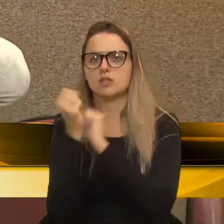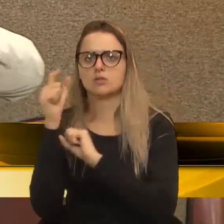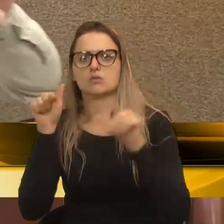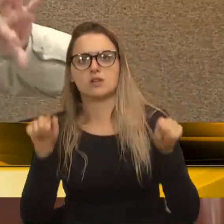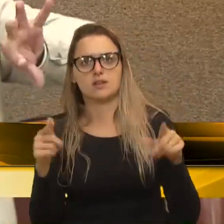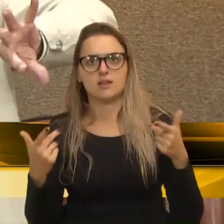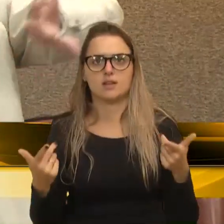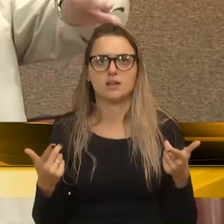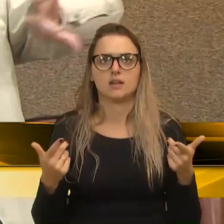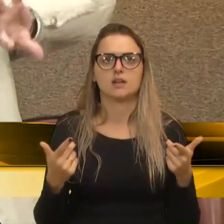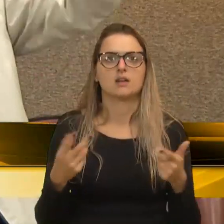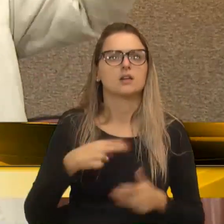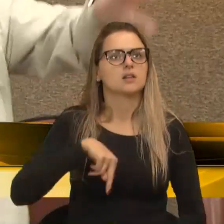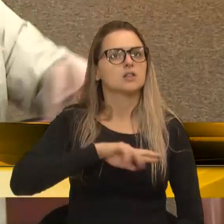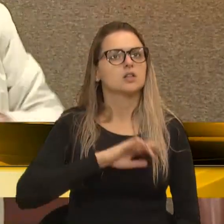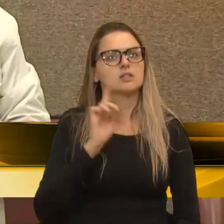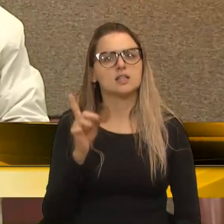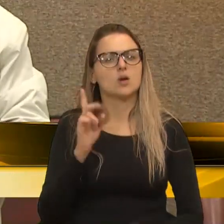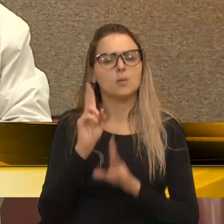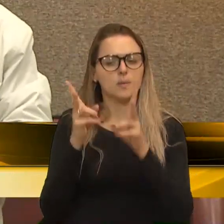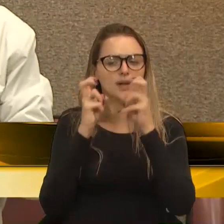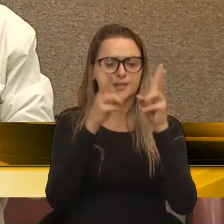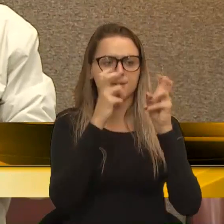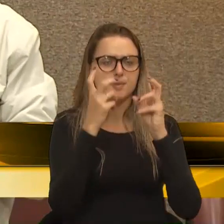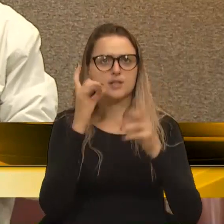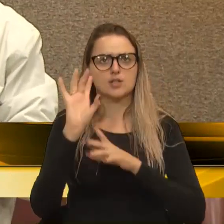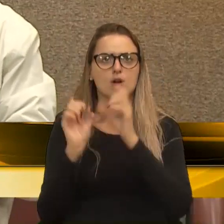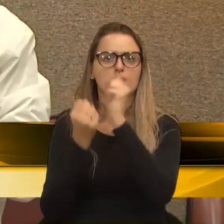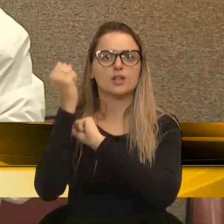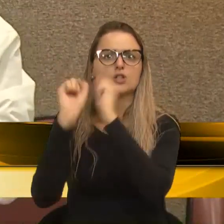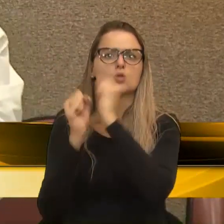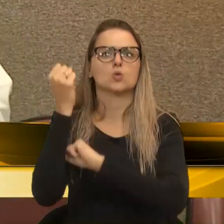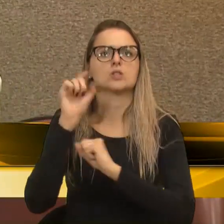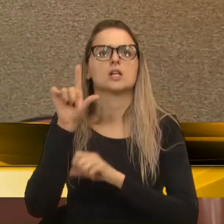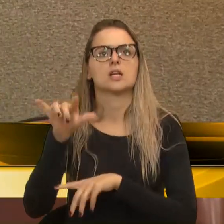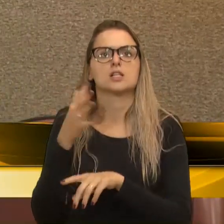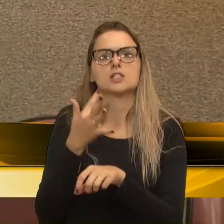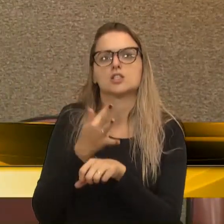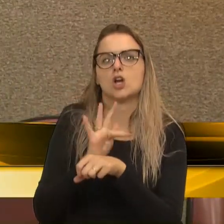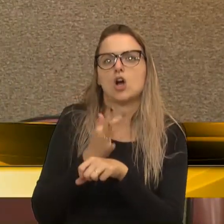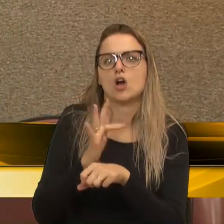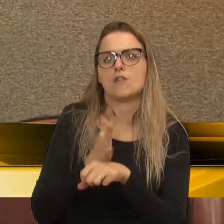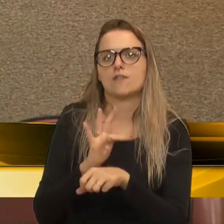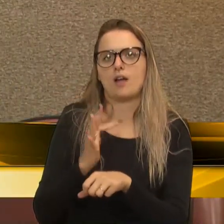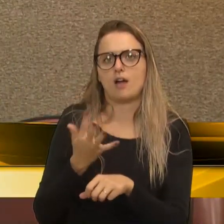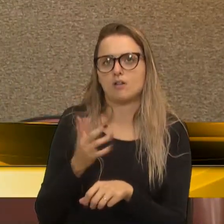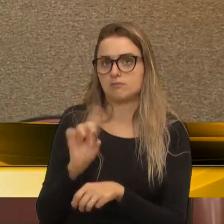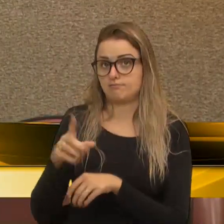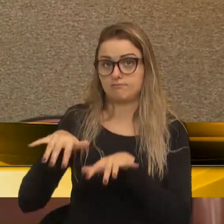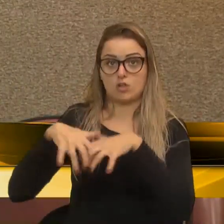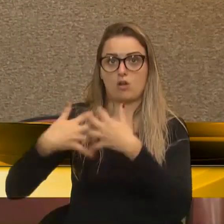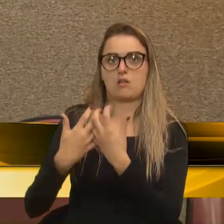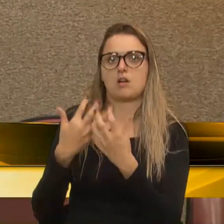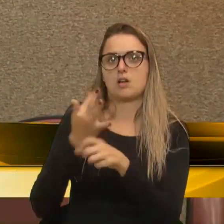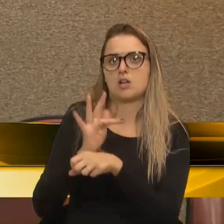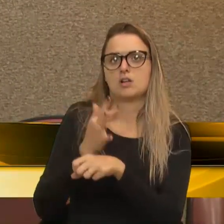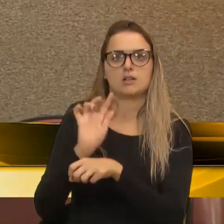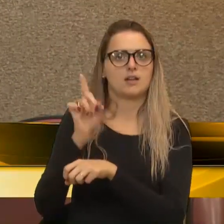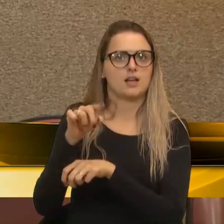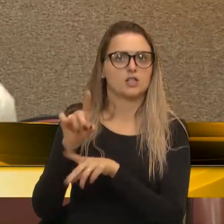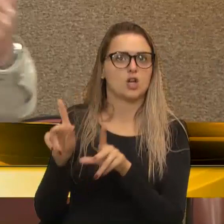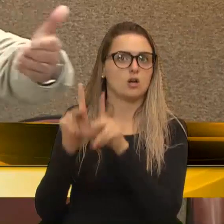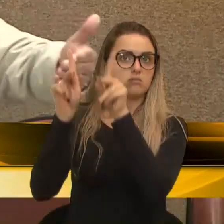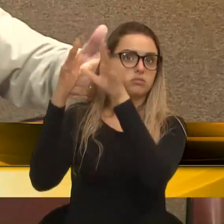nós temos que sair um pouco dessa percepção de que indústria em Caxias do Sul é só metal mecânica. É só poluente.